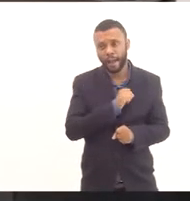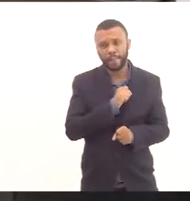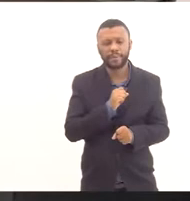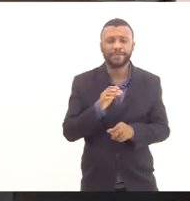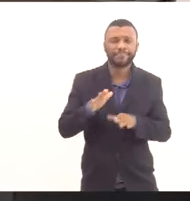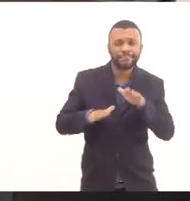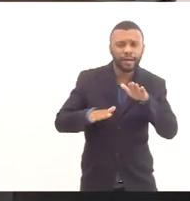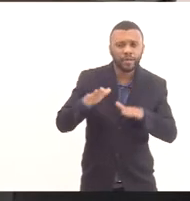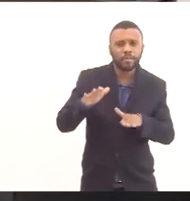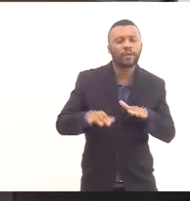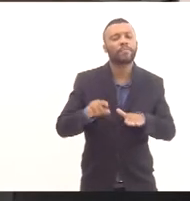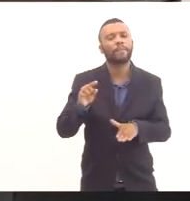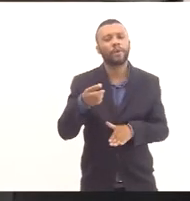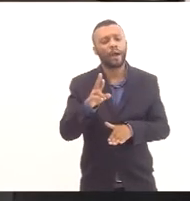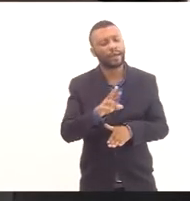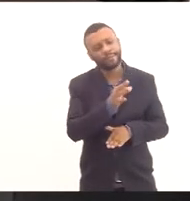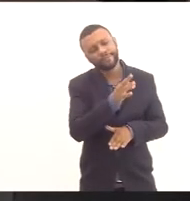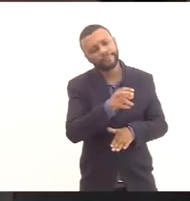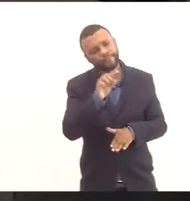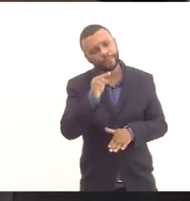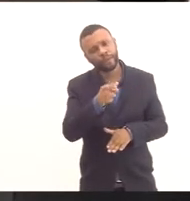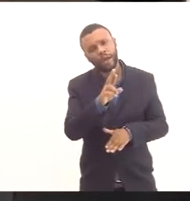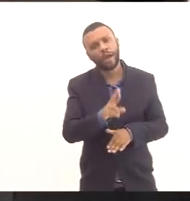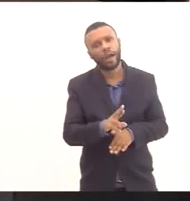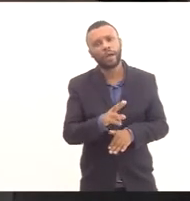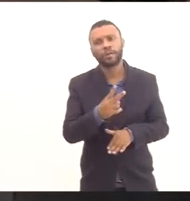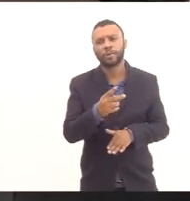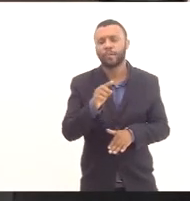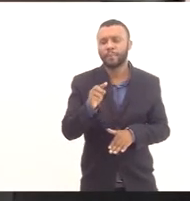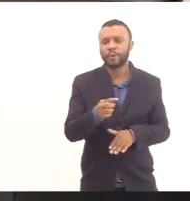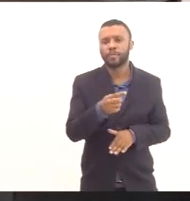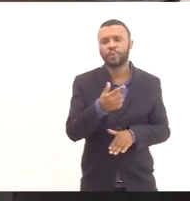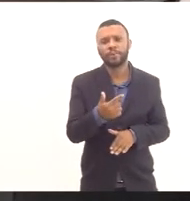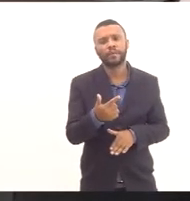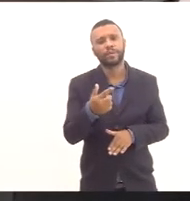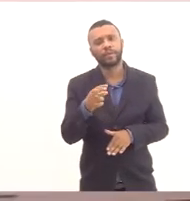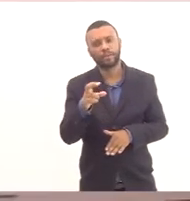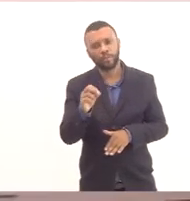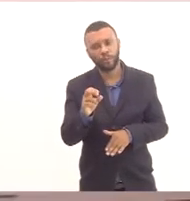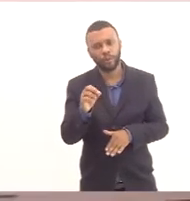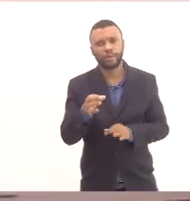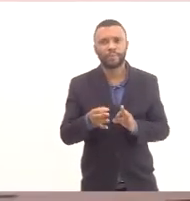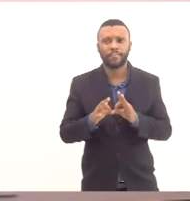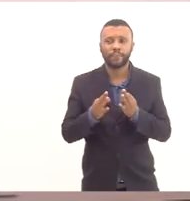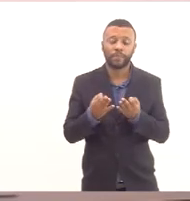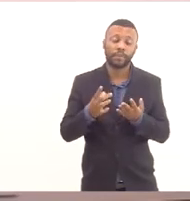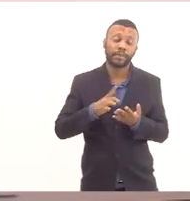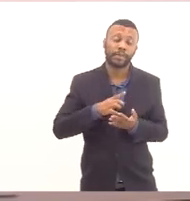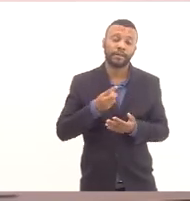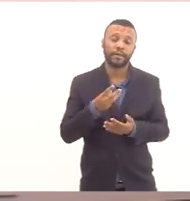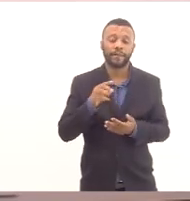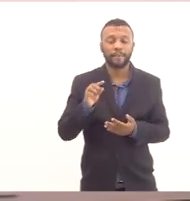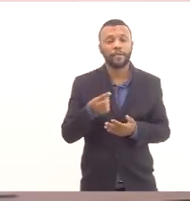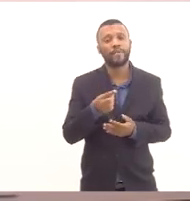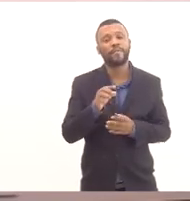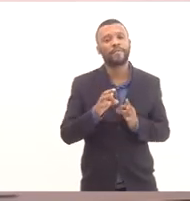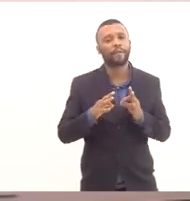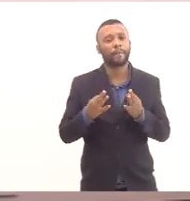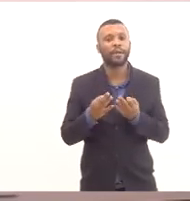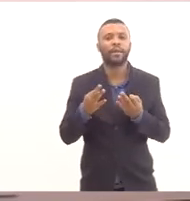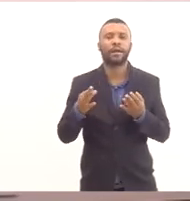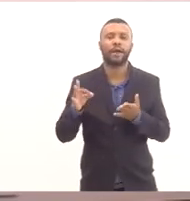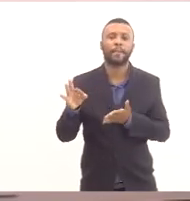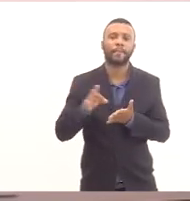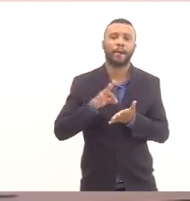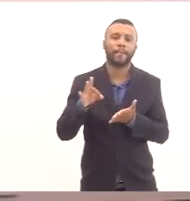falar de mim o reais aproximadamente eu reaja falando a2250 Fabi vai que vai passar de a gente tem hoje e vamos cadastradas